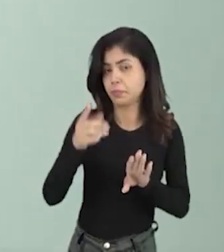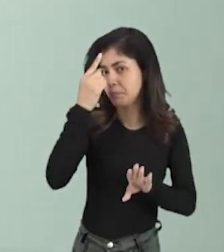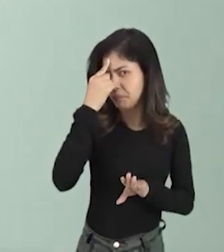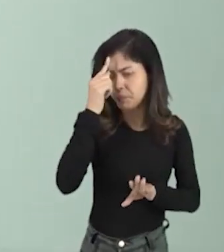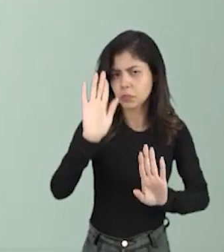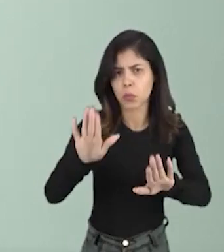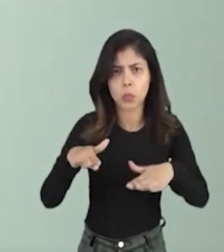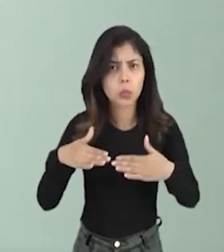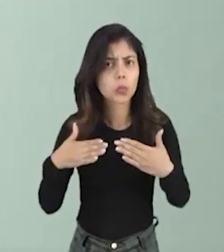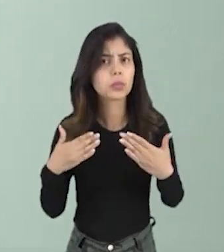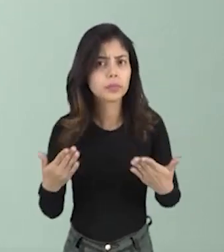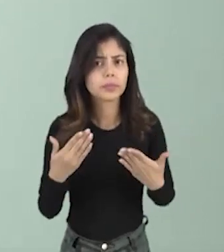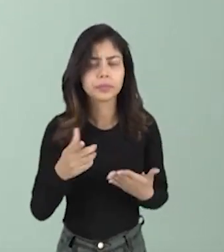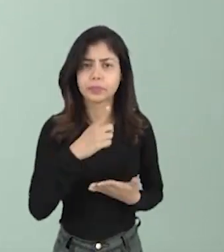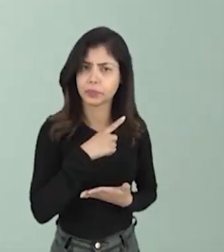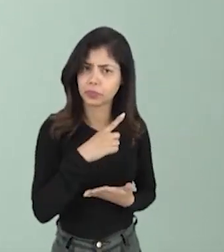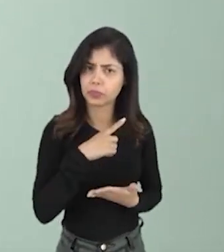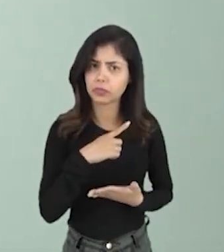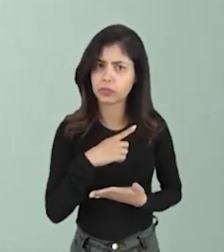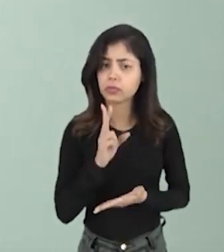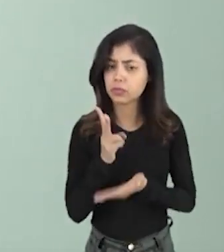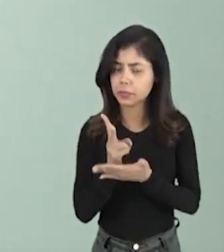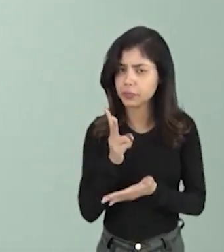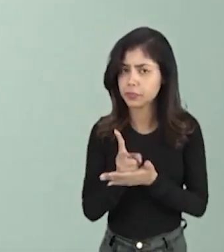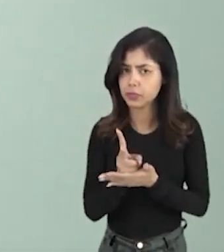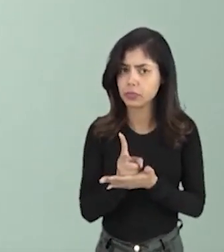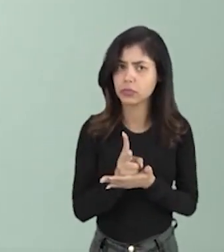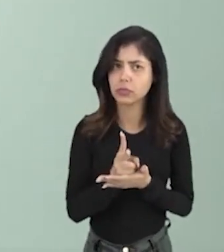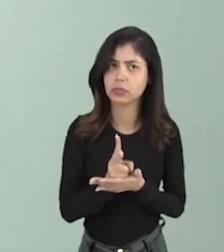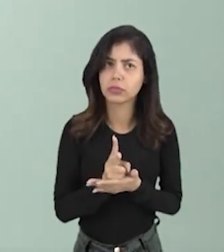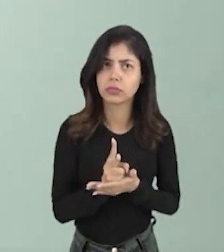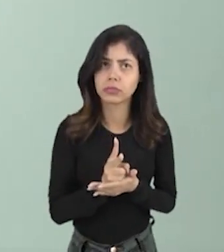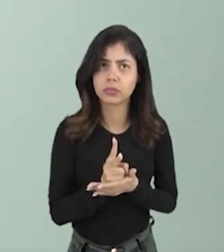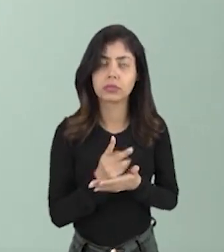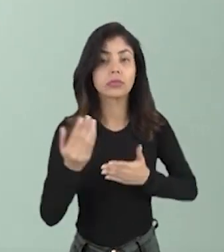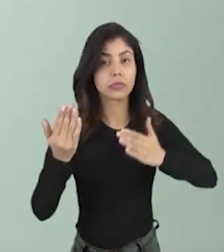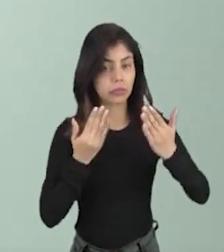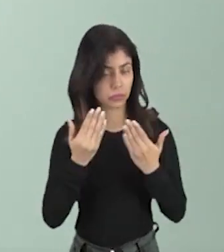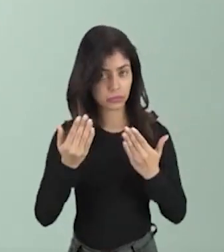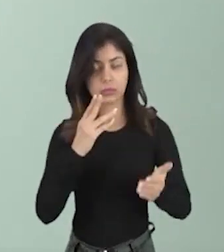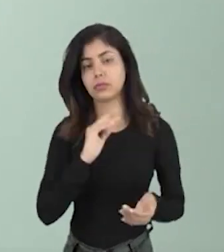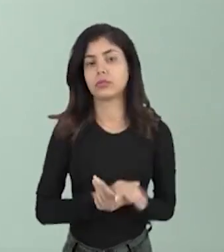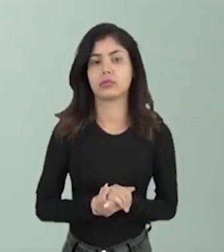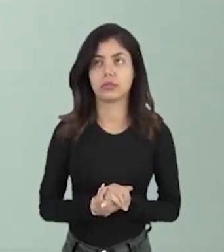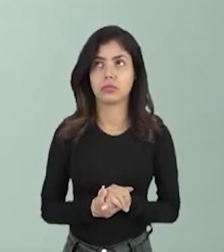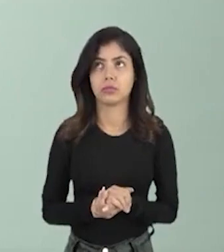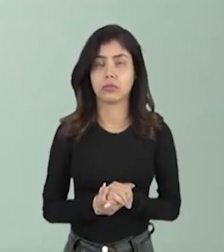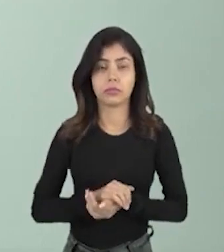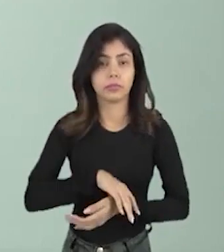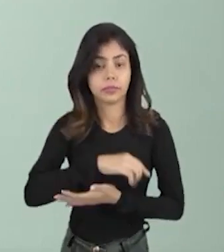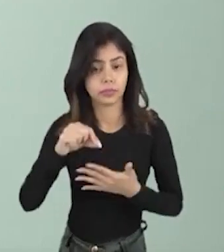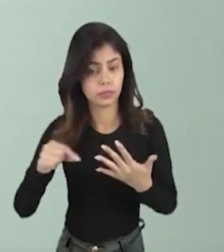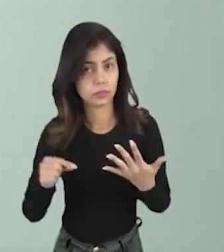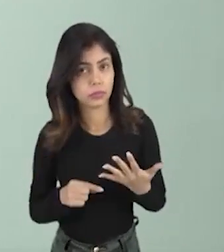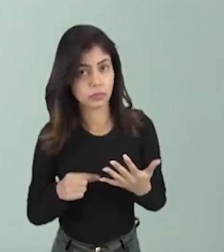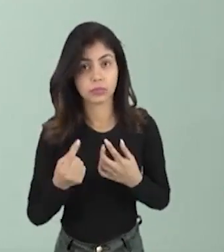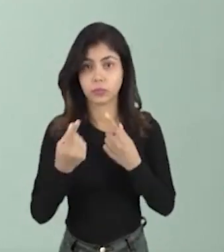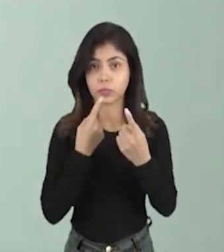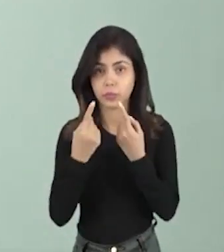mente quais funções existem e que elas sempre estarão relacionadas aos elementos